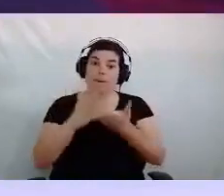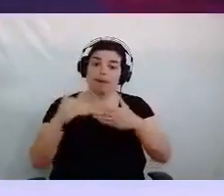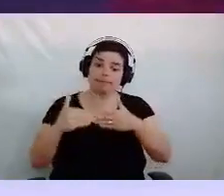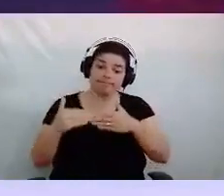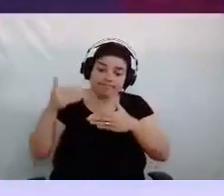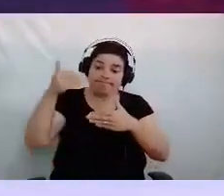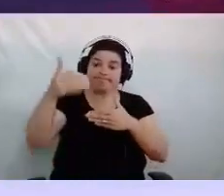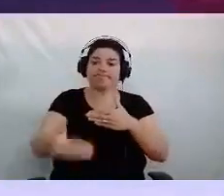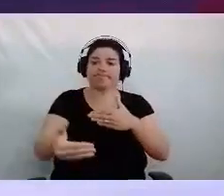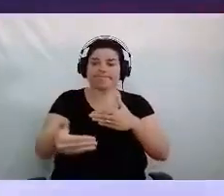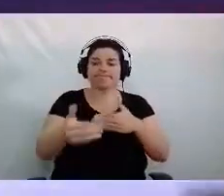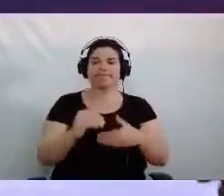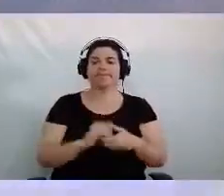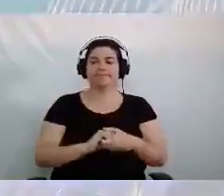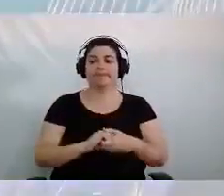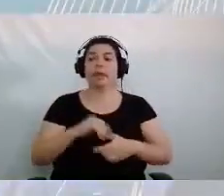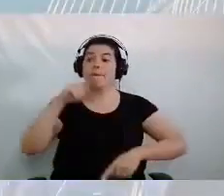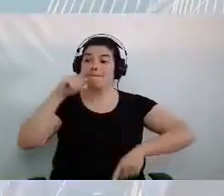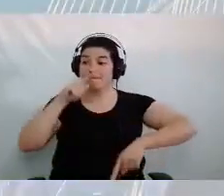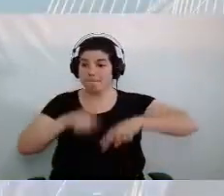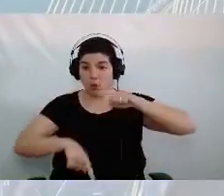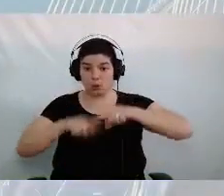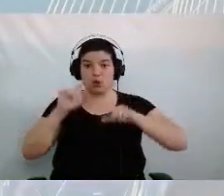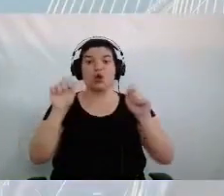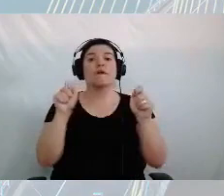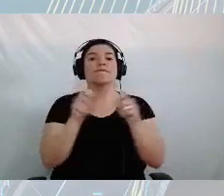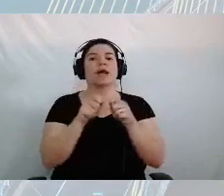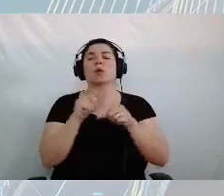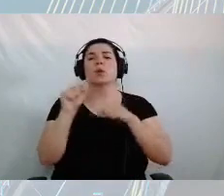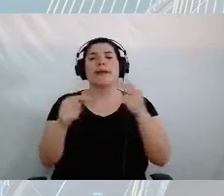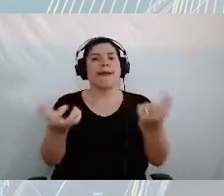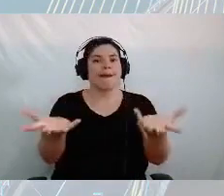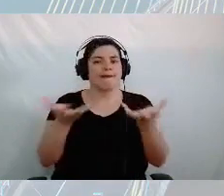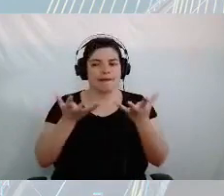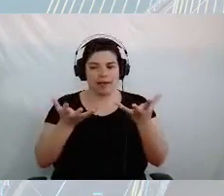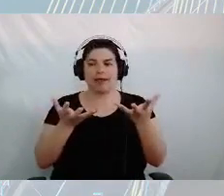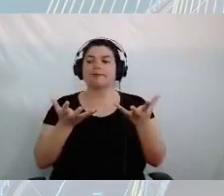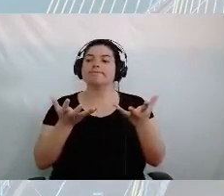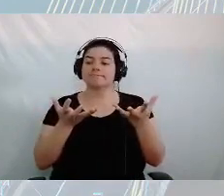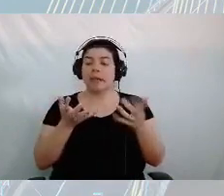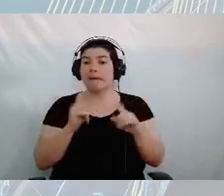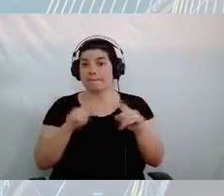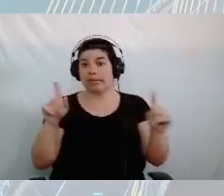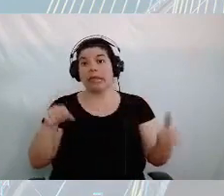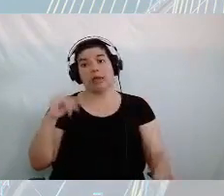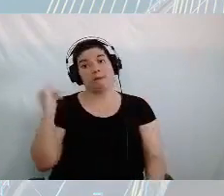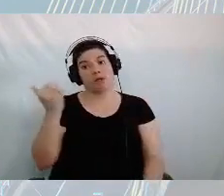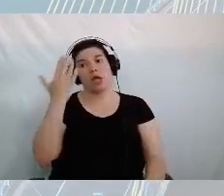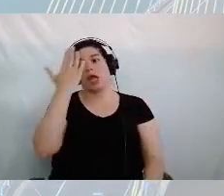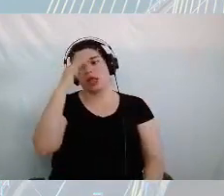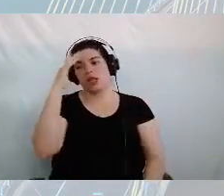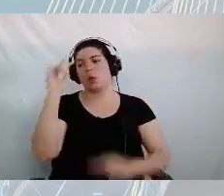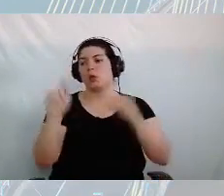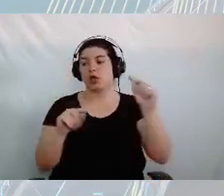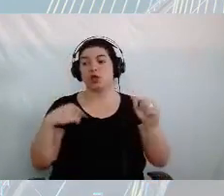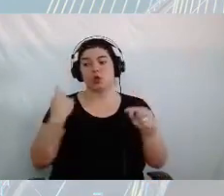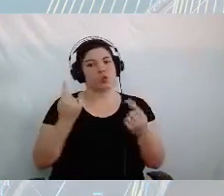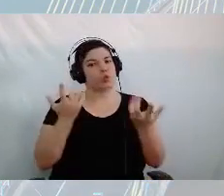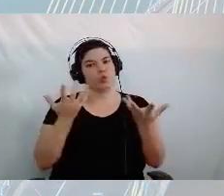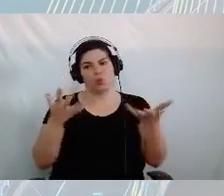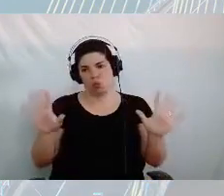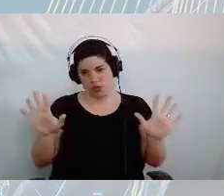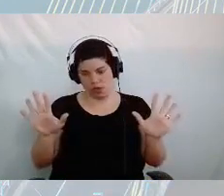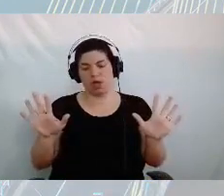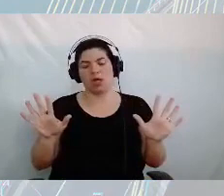etapas. Um produto, ele é feito daquilo que a gente espera dele, mas é muito importante deixar claro aquilo que a gente não quer para o